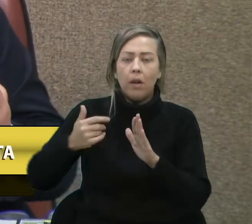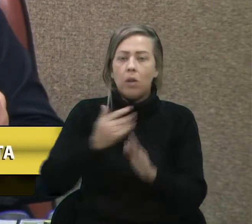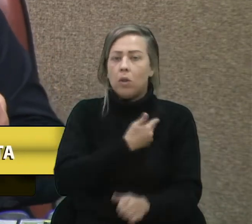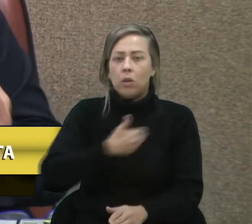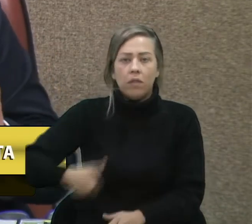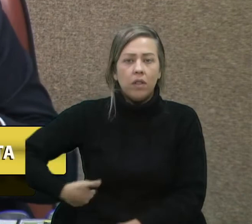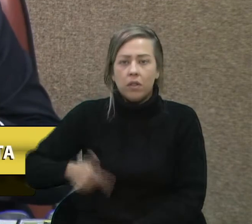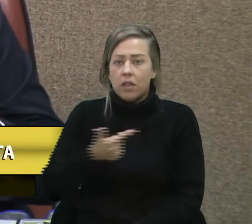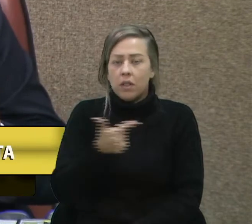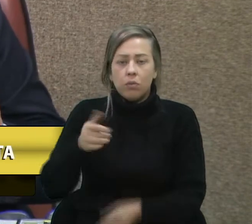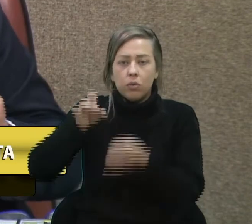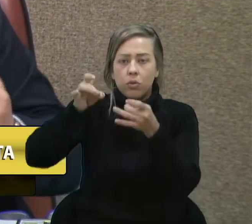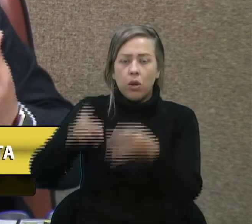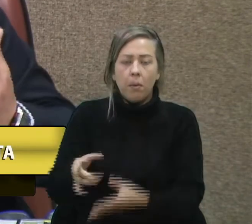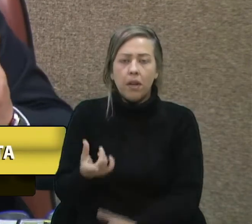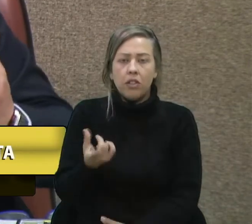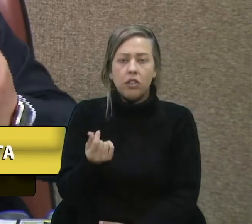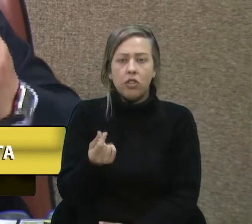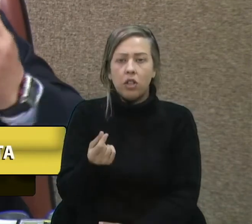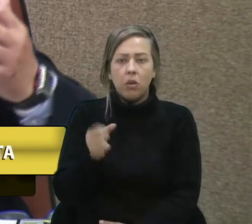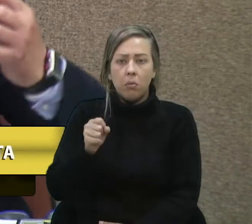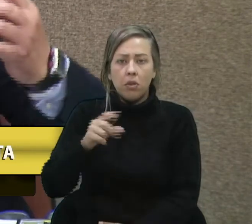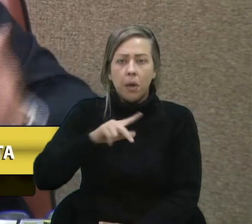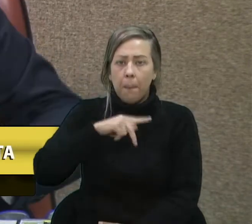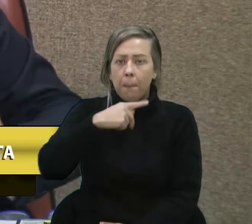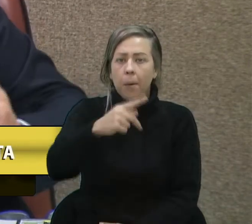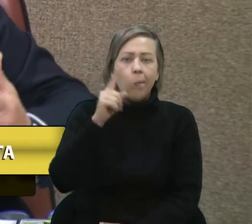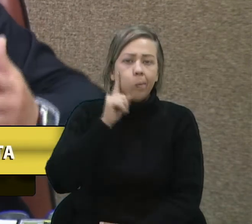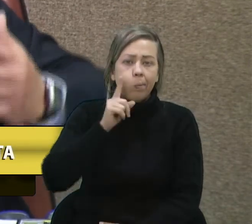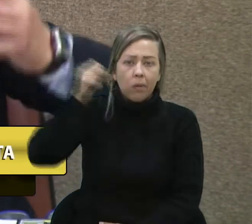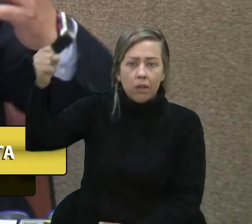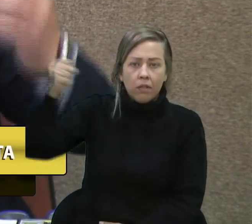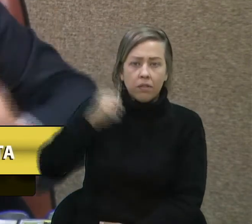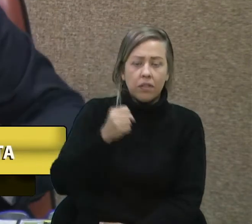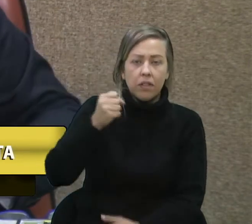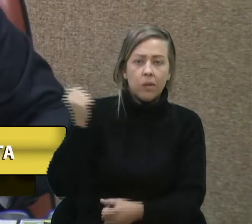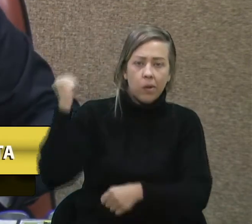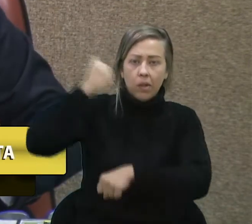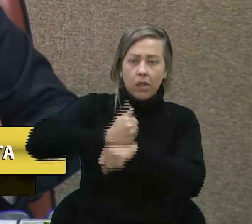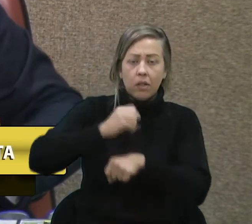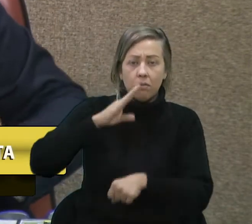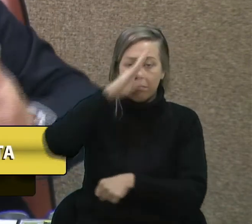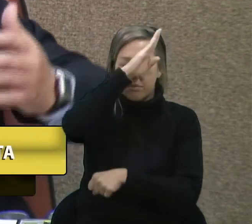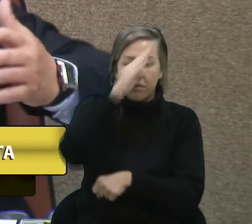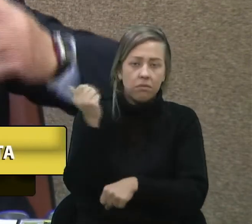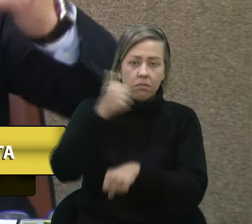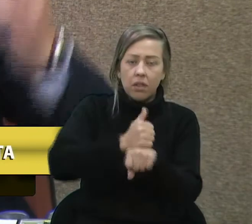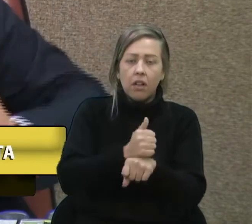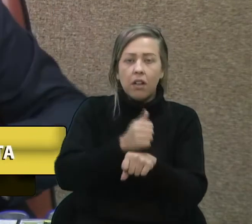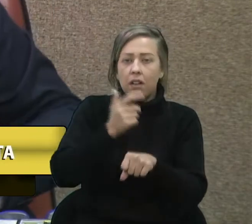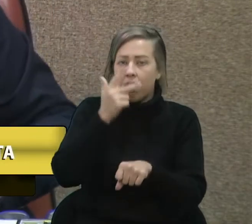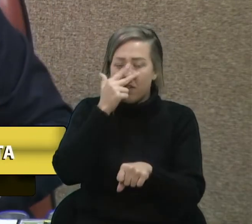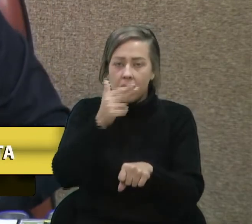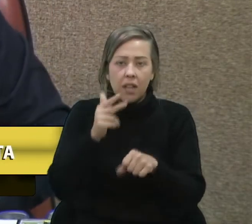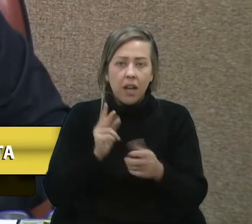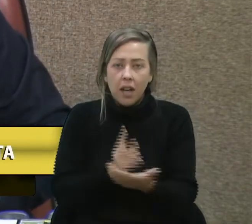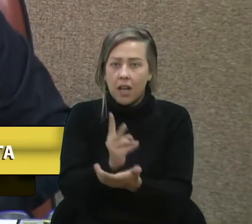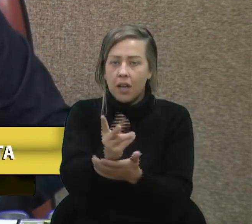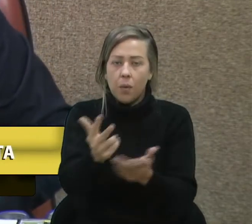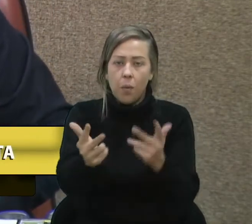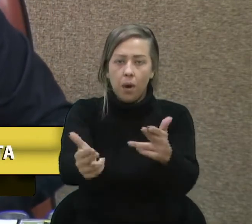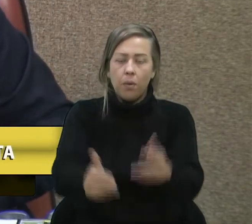não sobra dinheiro, pode trazer o presidente dos Estados Unidos e botar no lugar do Jair Bolsonaro, que ele vai fazer a mesma coisa que ele está